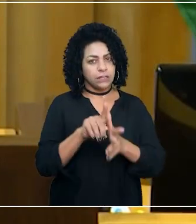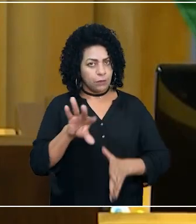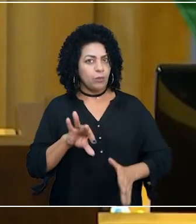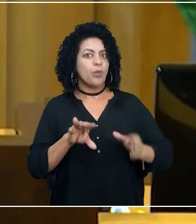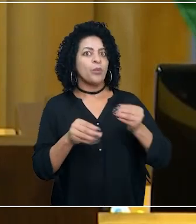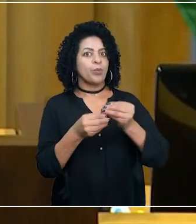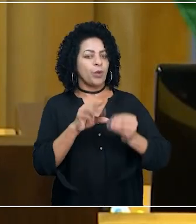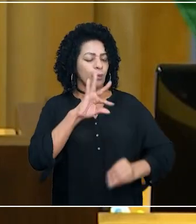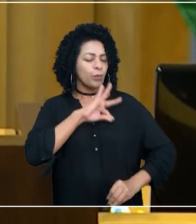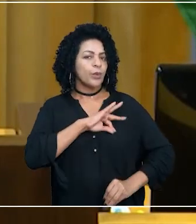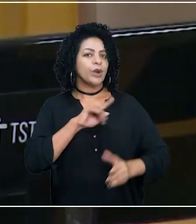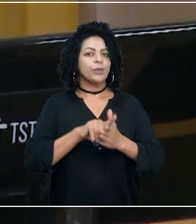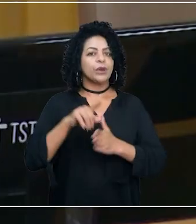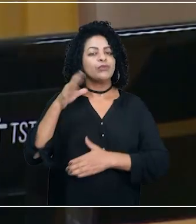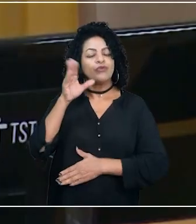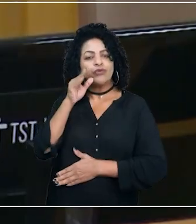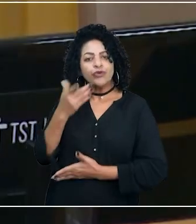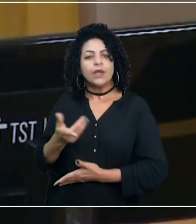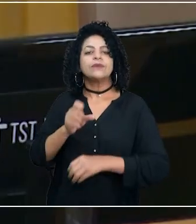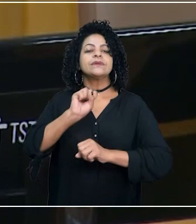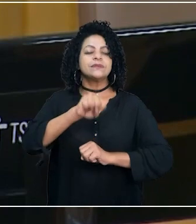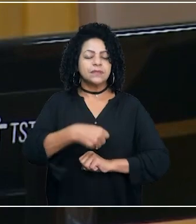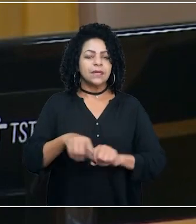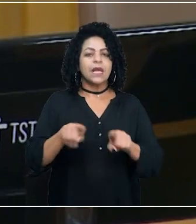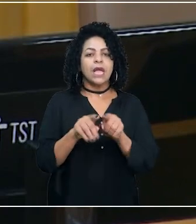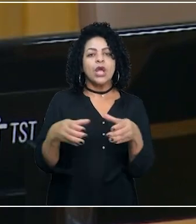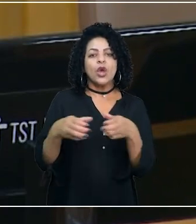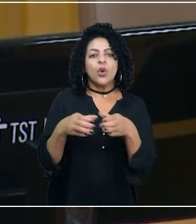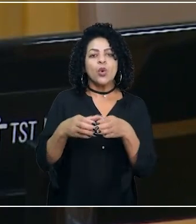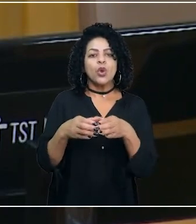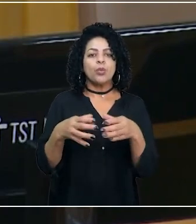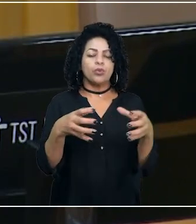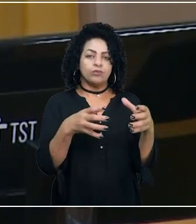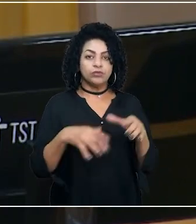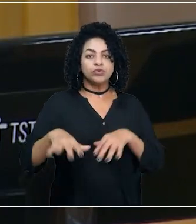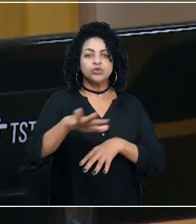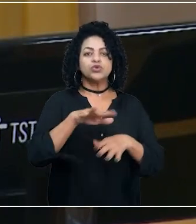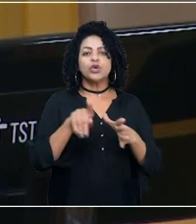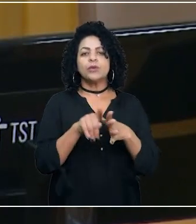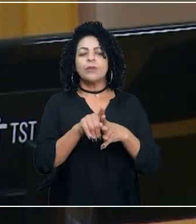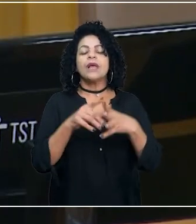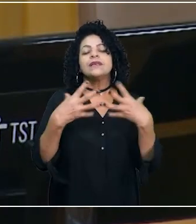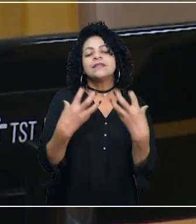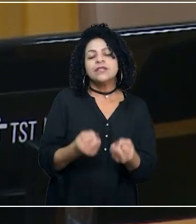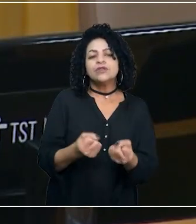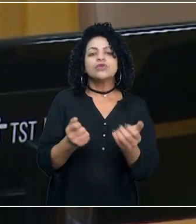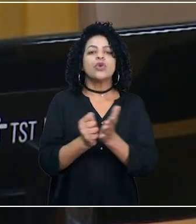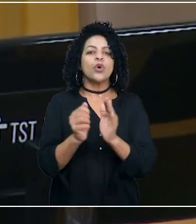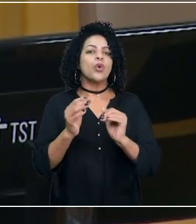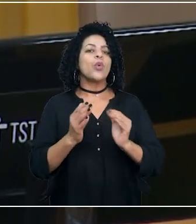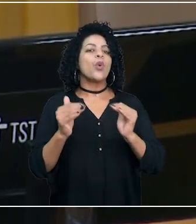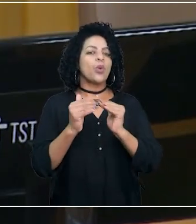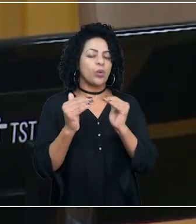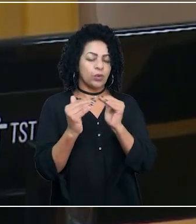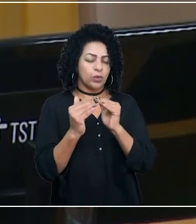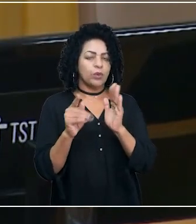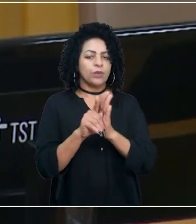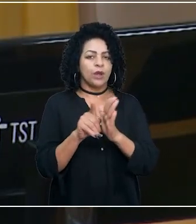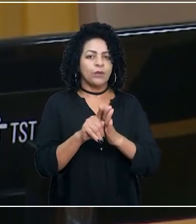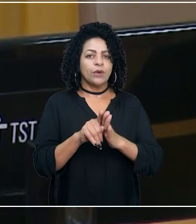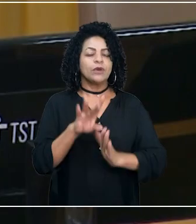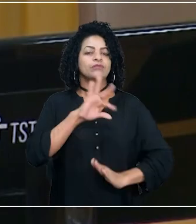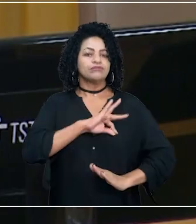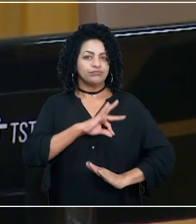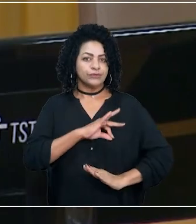diferença para os empregados por unanimidade a turma concedeu ao grupo de risco das indústrias nucleares do Brasil o adicional